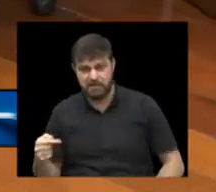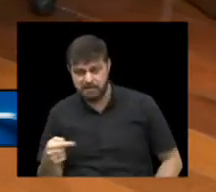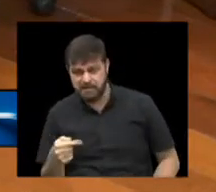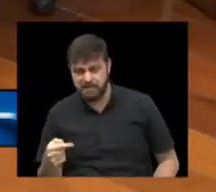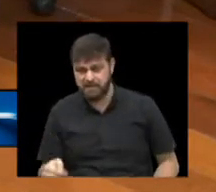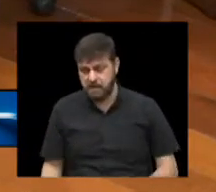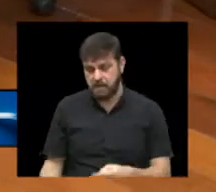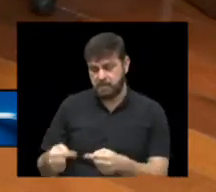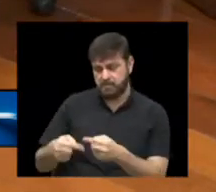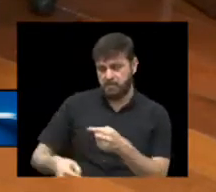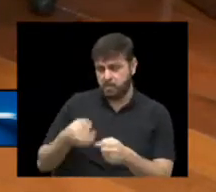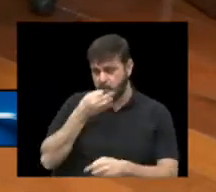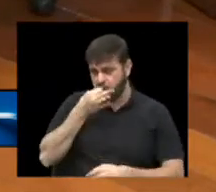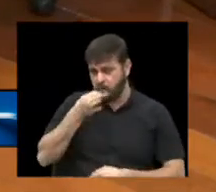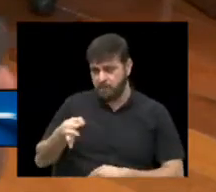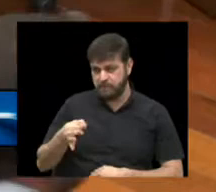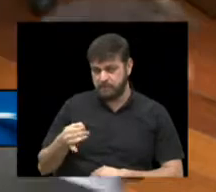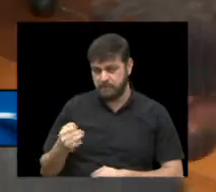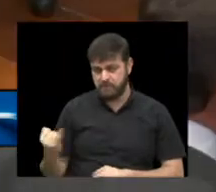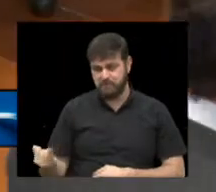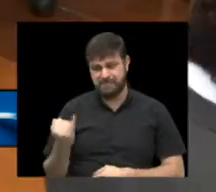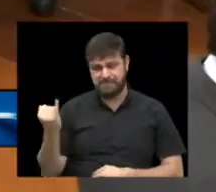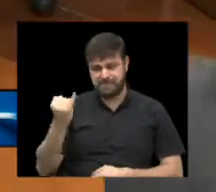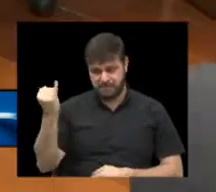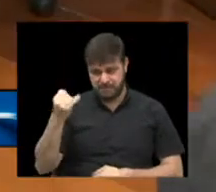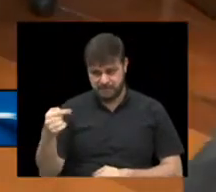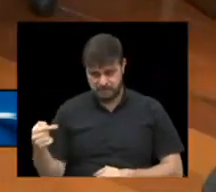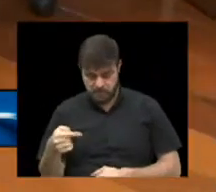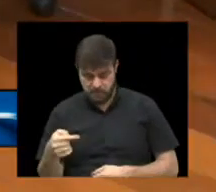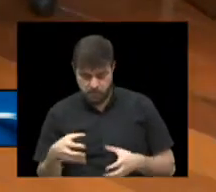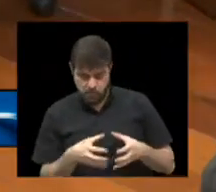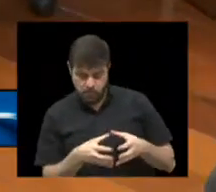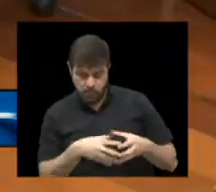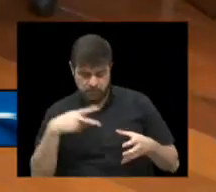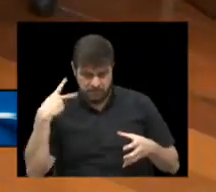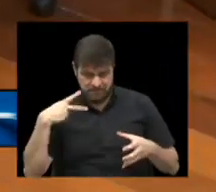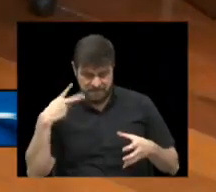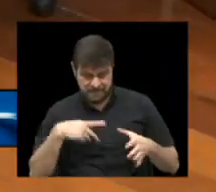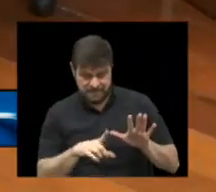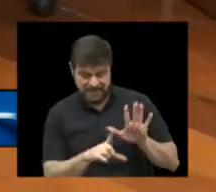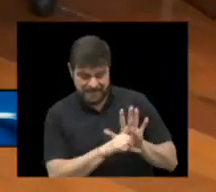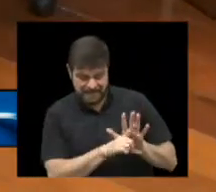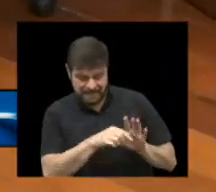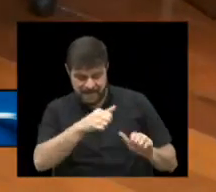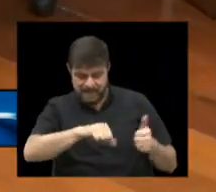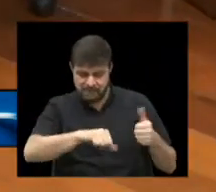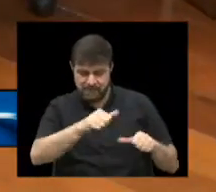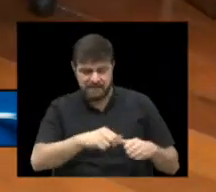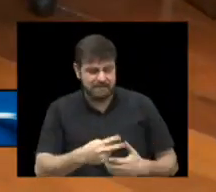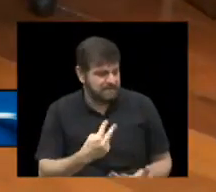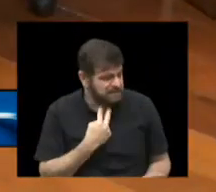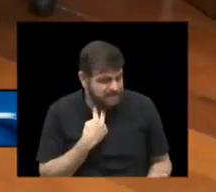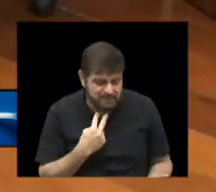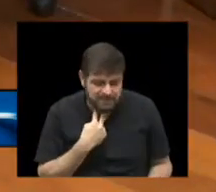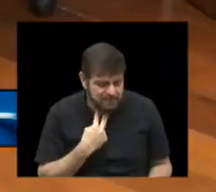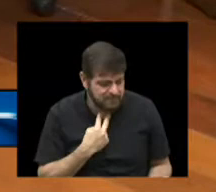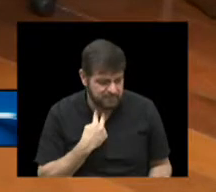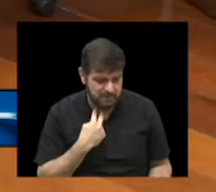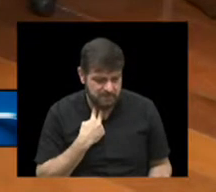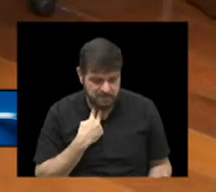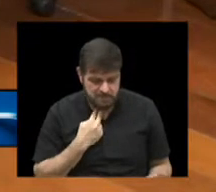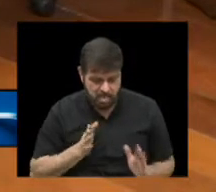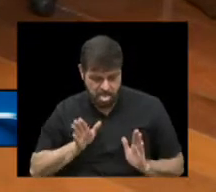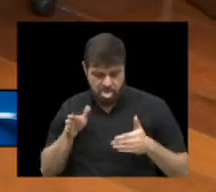não concorda no mérito. A Comissão de Legalidade não pode entrar no